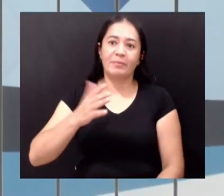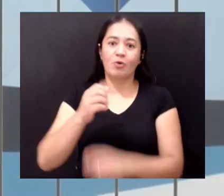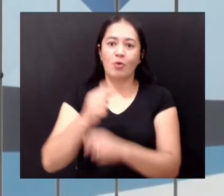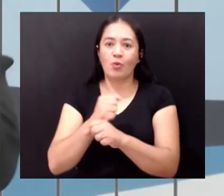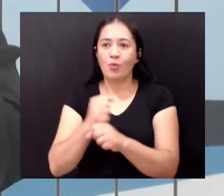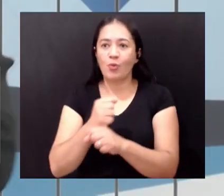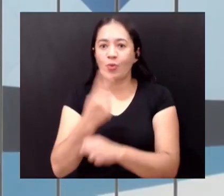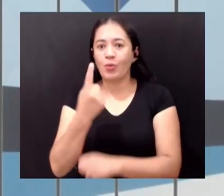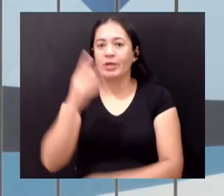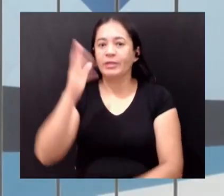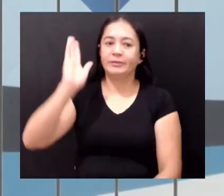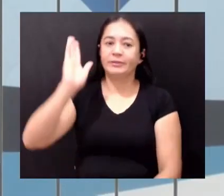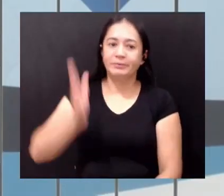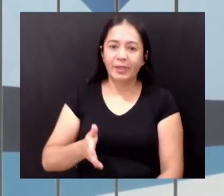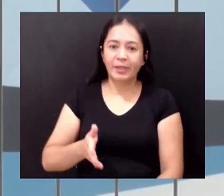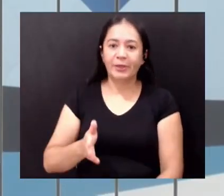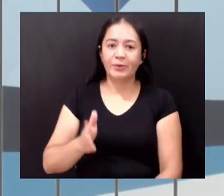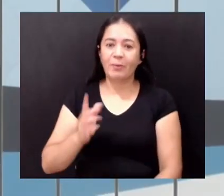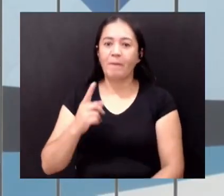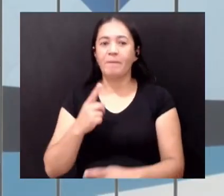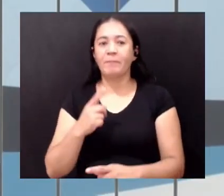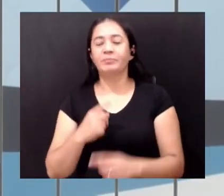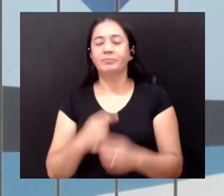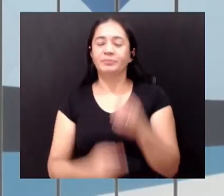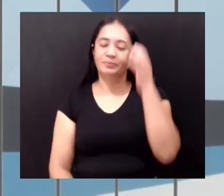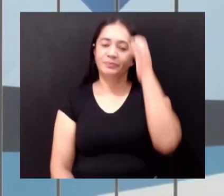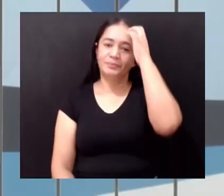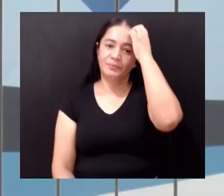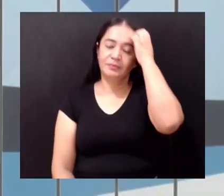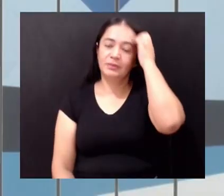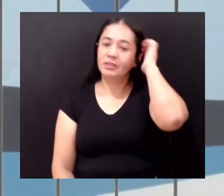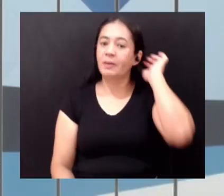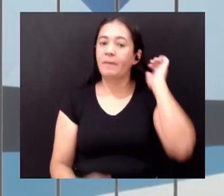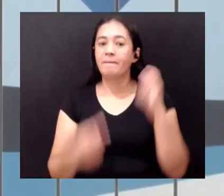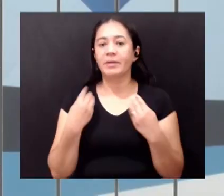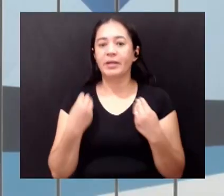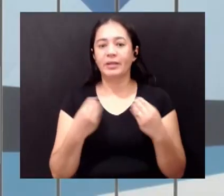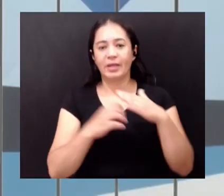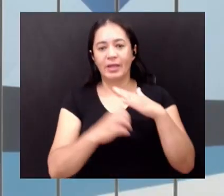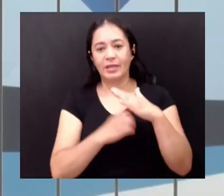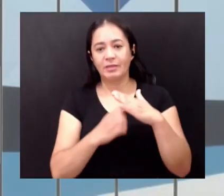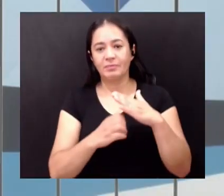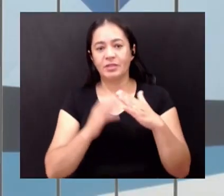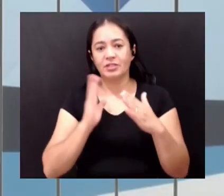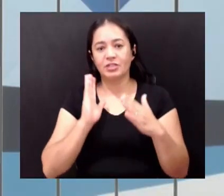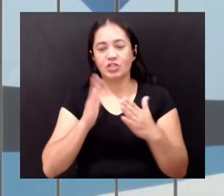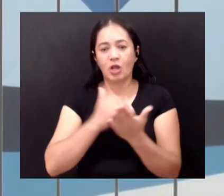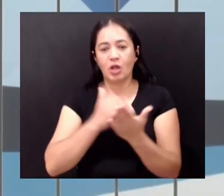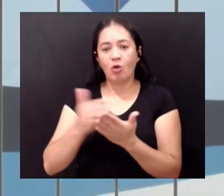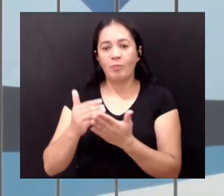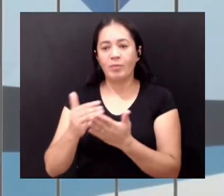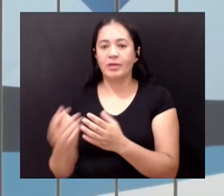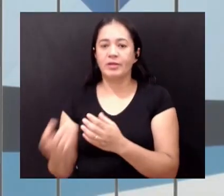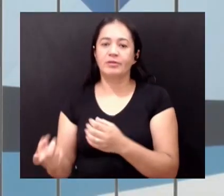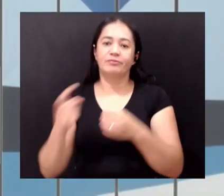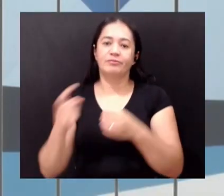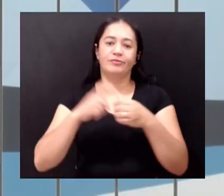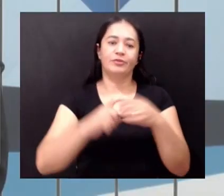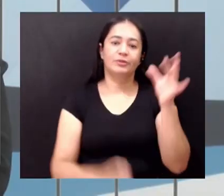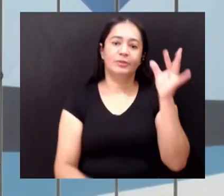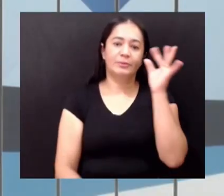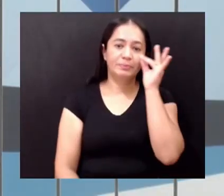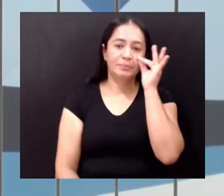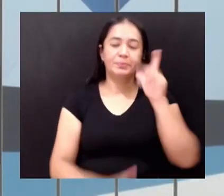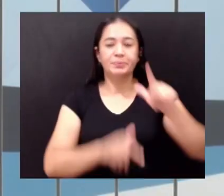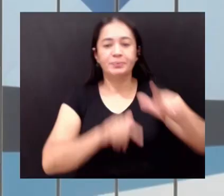2025 já acontecendo, para que as empresas façam essa virada desse modelo, né? Então, existe uma expectativa de